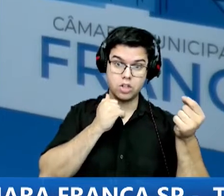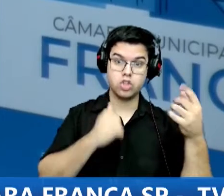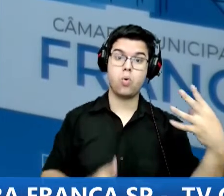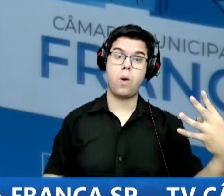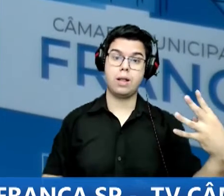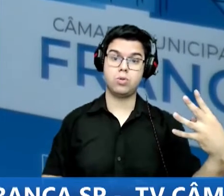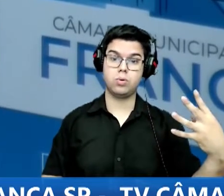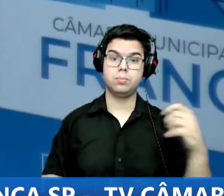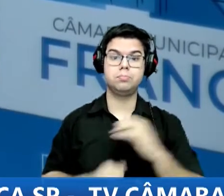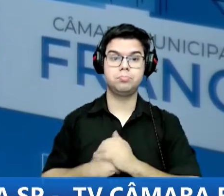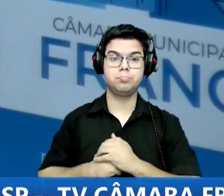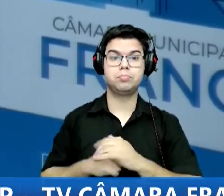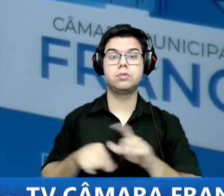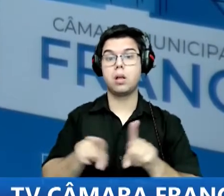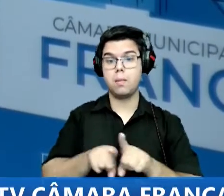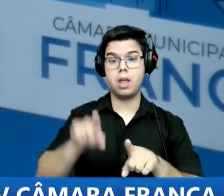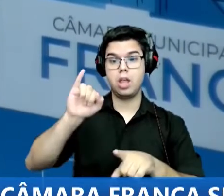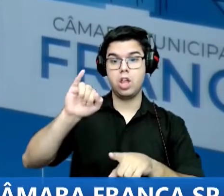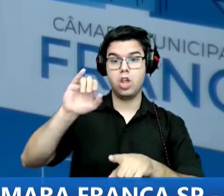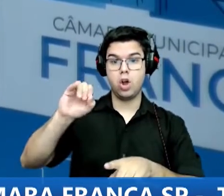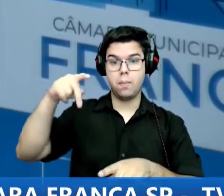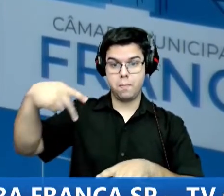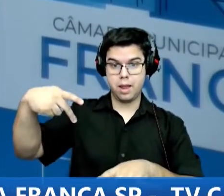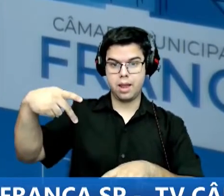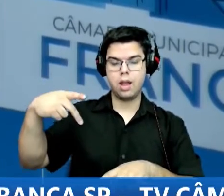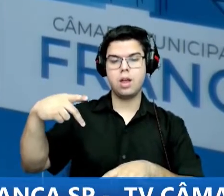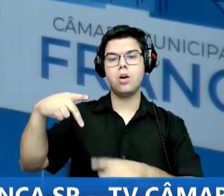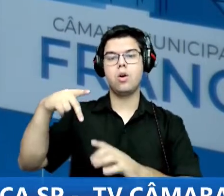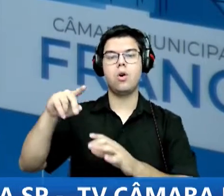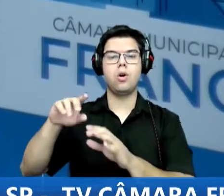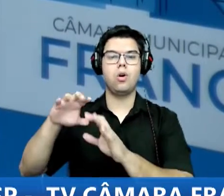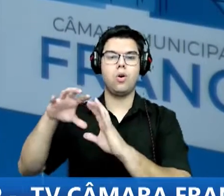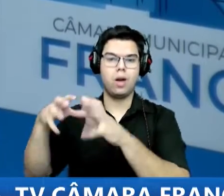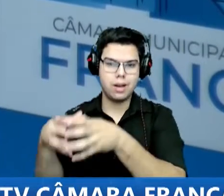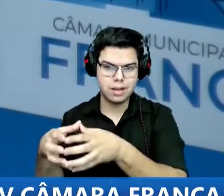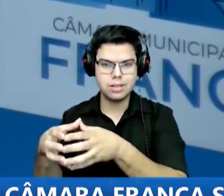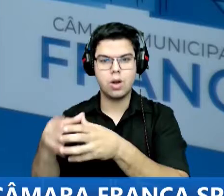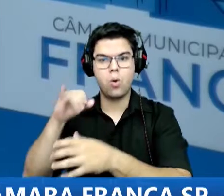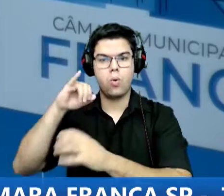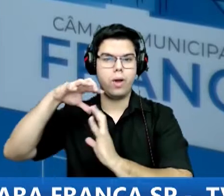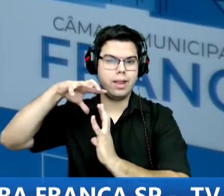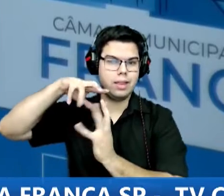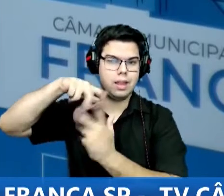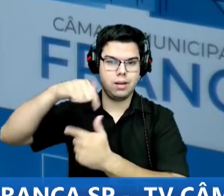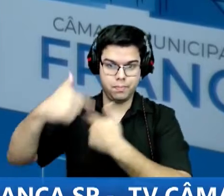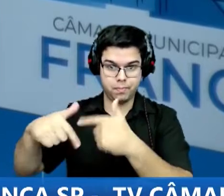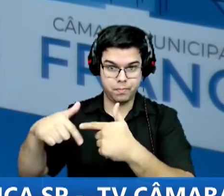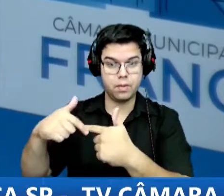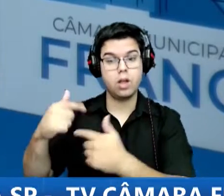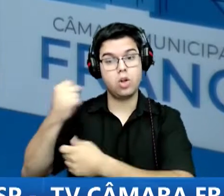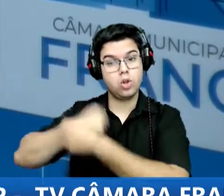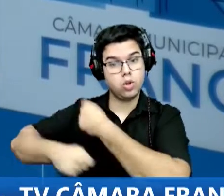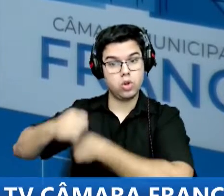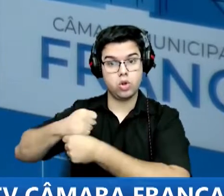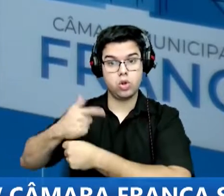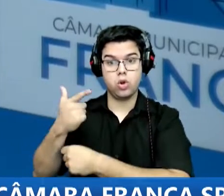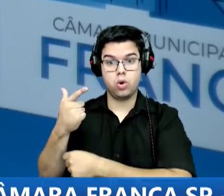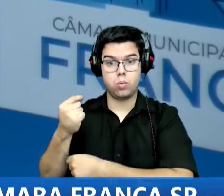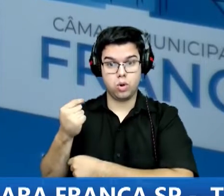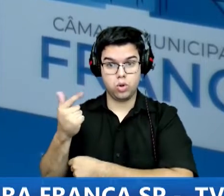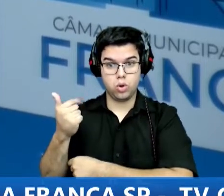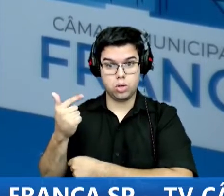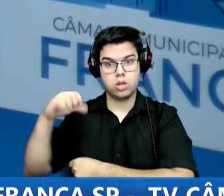da OIT, Organização Internacional do Trabalho, nós tivemos em 2012 98, em